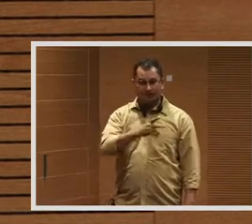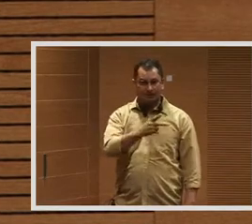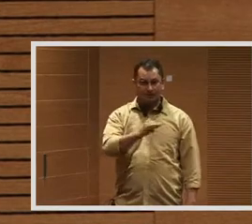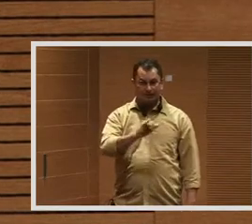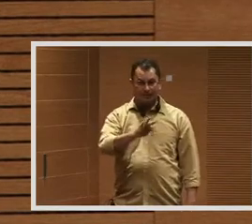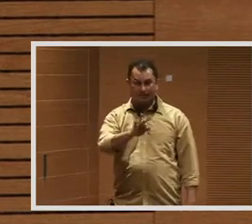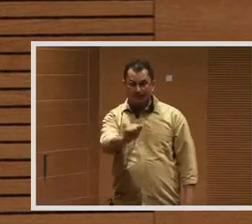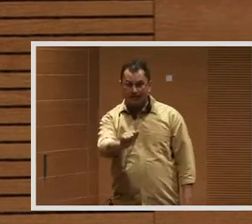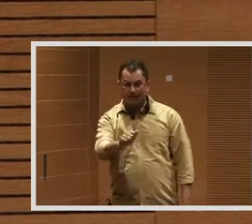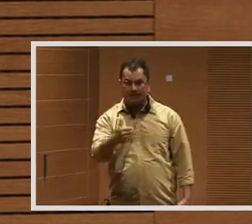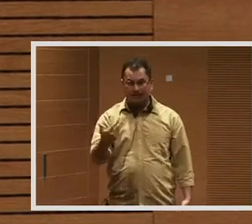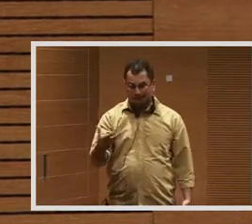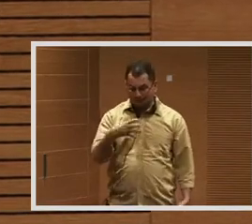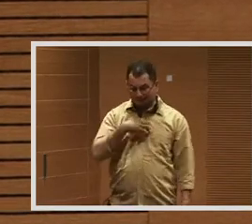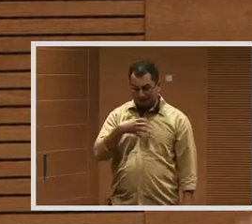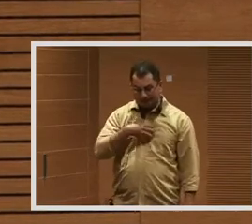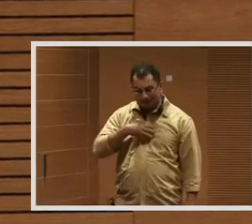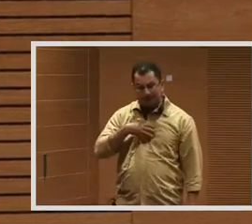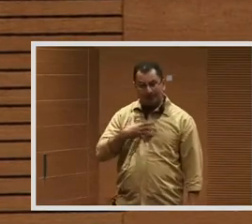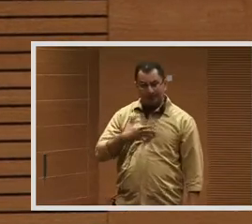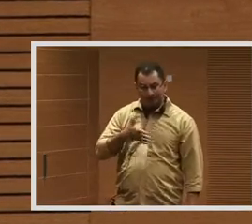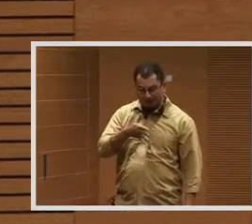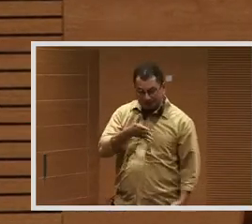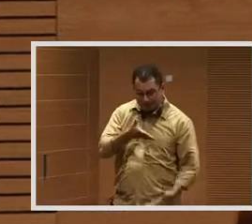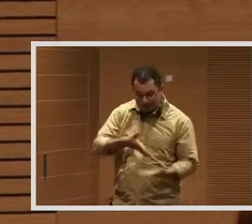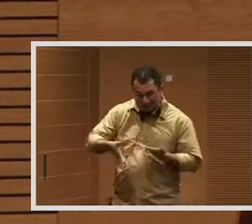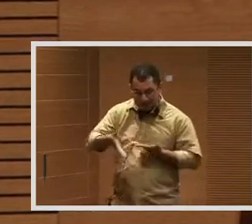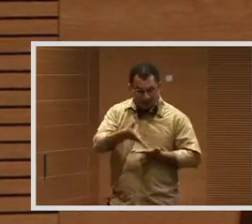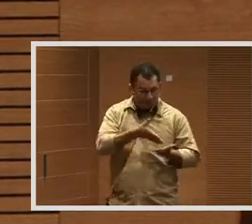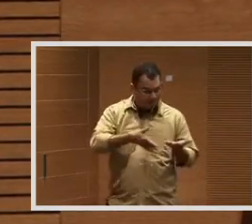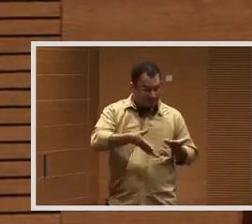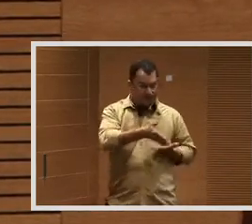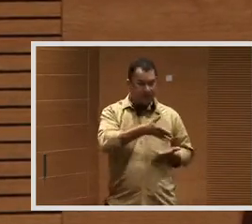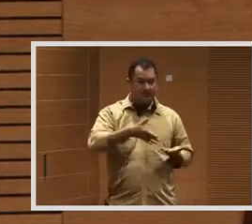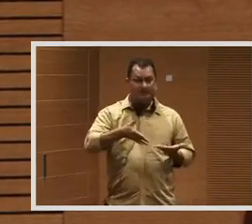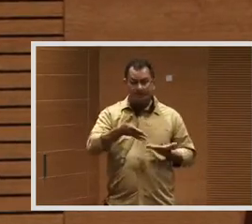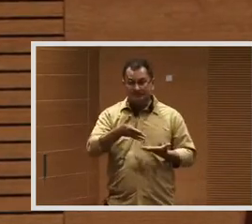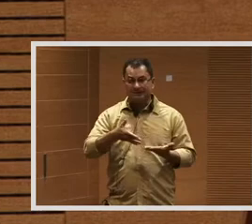assim, é legal sentir que a gente está meio, né, carregando o bastão.